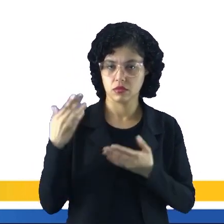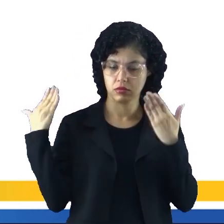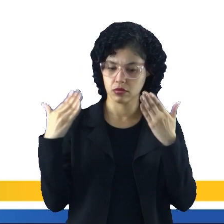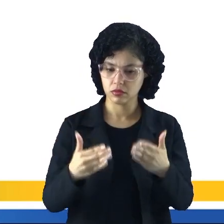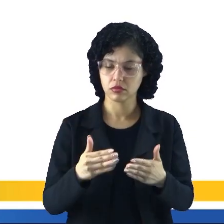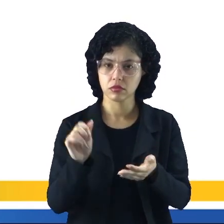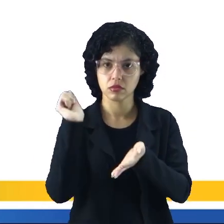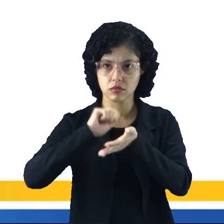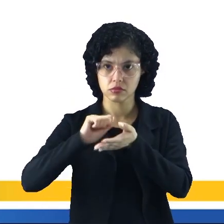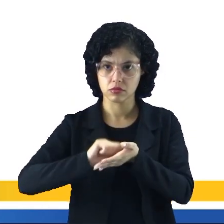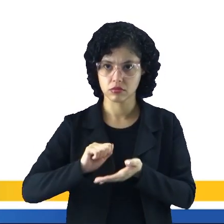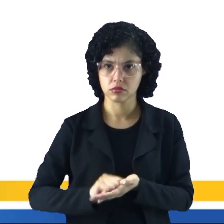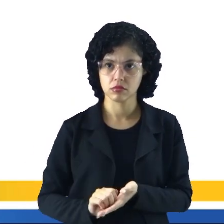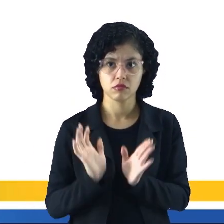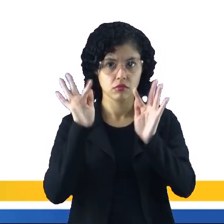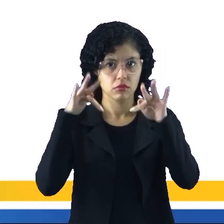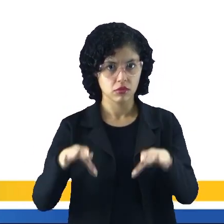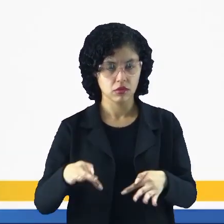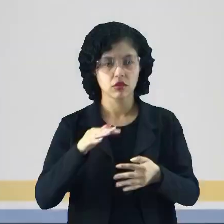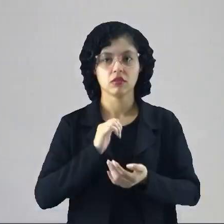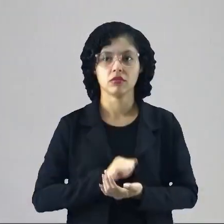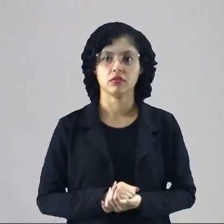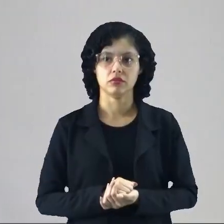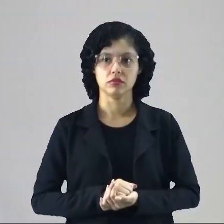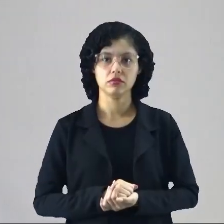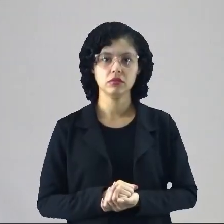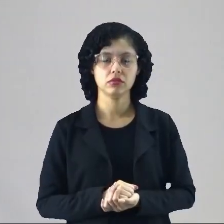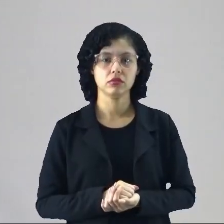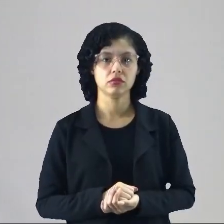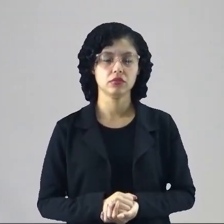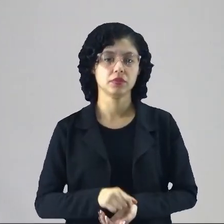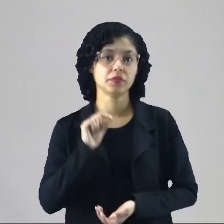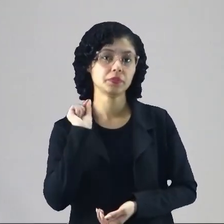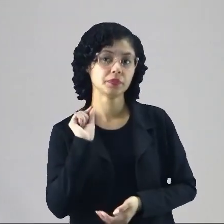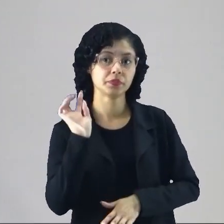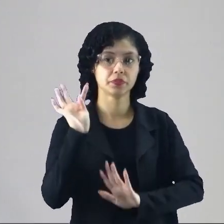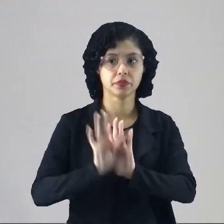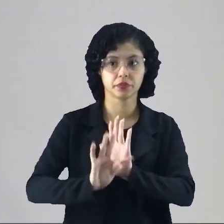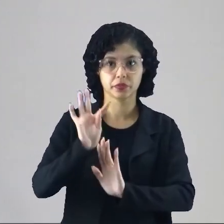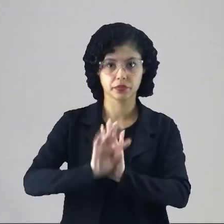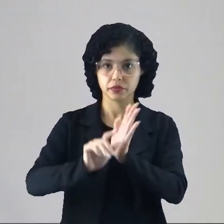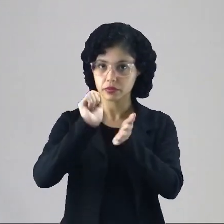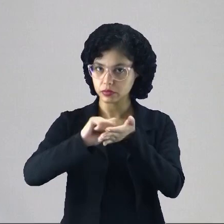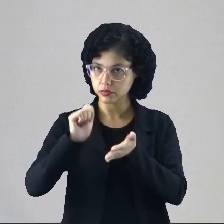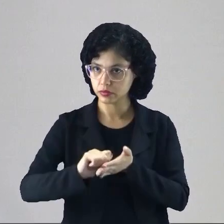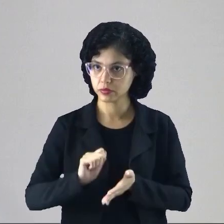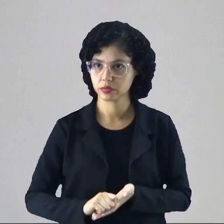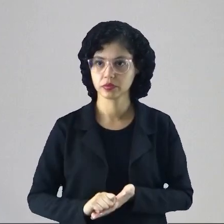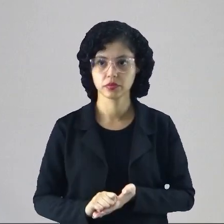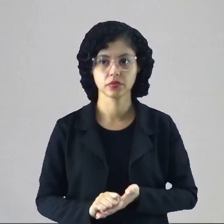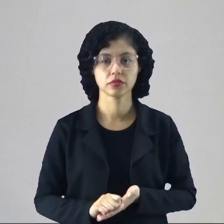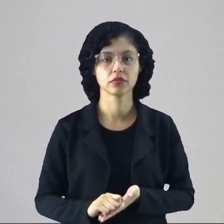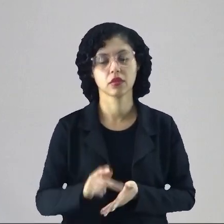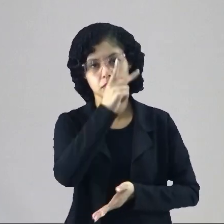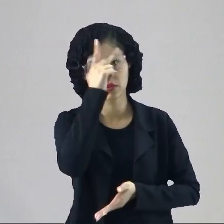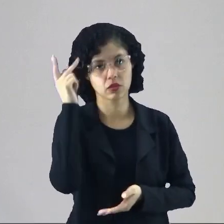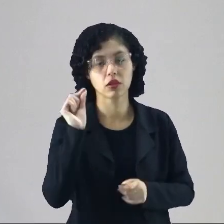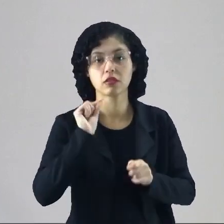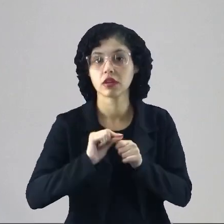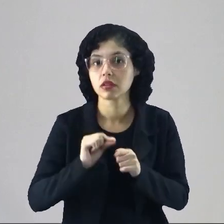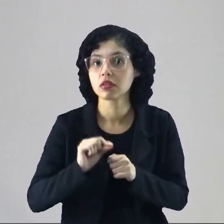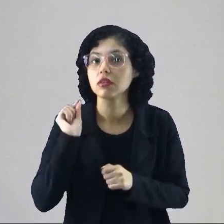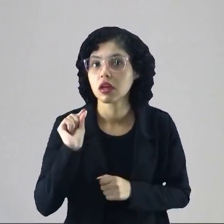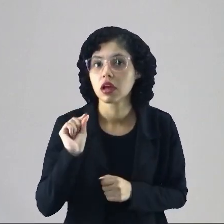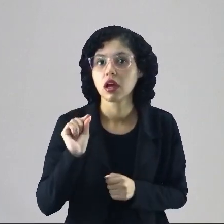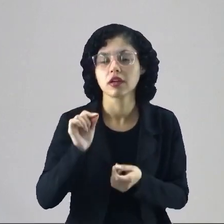objetiva da descrição finalização da descrição Então o texto descritivo já tá dizendo né a pessoa vai fazer